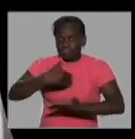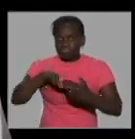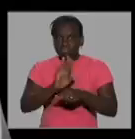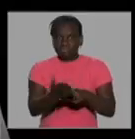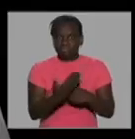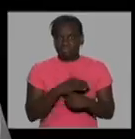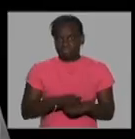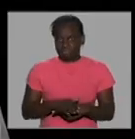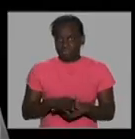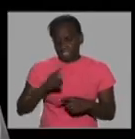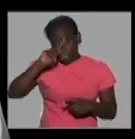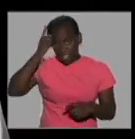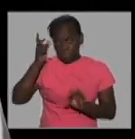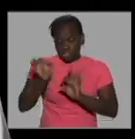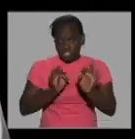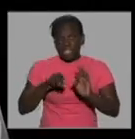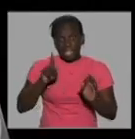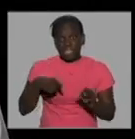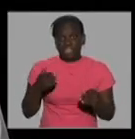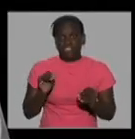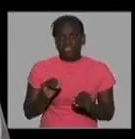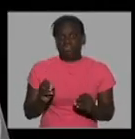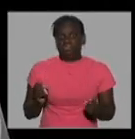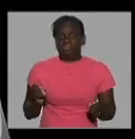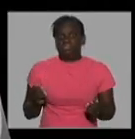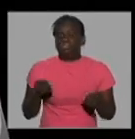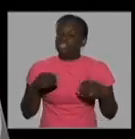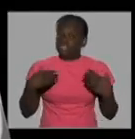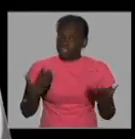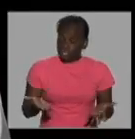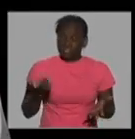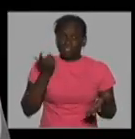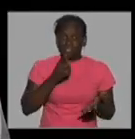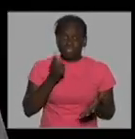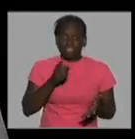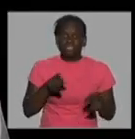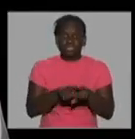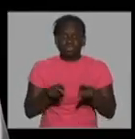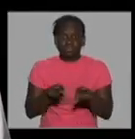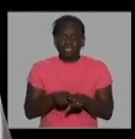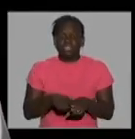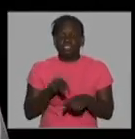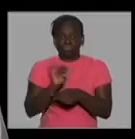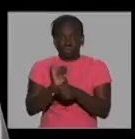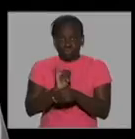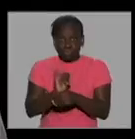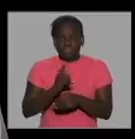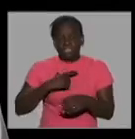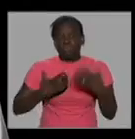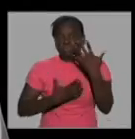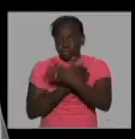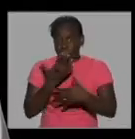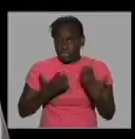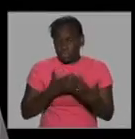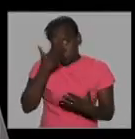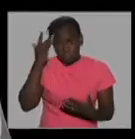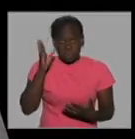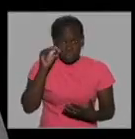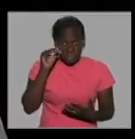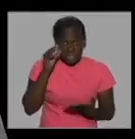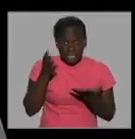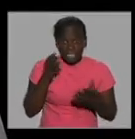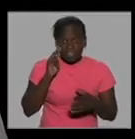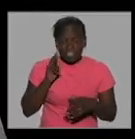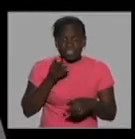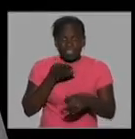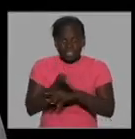trocar, né? Eu acho que a ideia do projeto é exatamente isso. E com isso, assim, a gente disponibilizou também no YouTube as músicas. Então, quem tiver